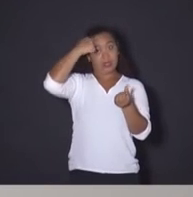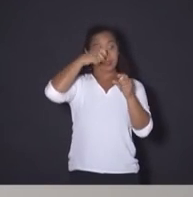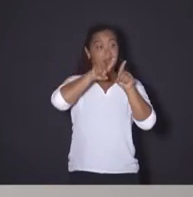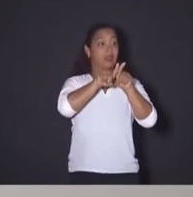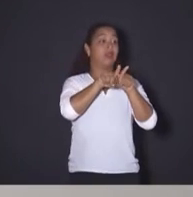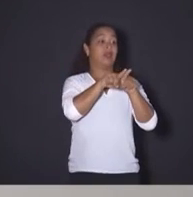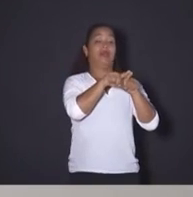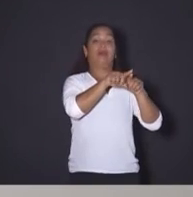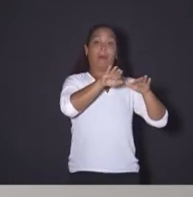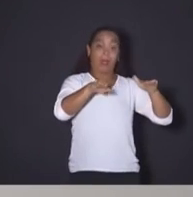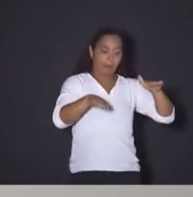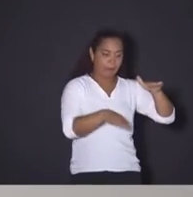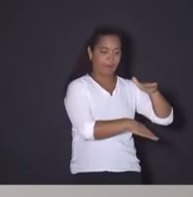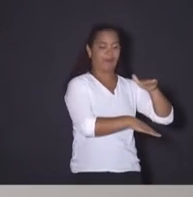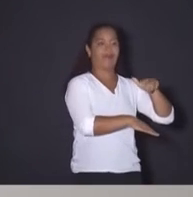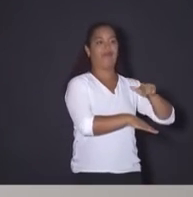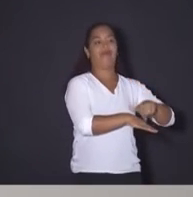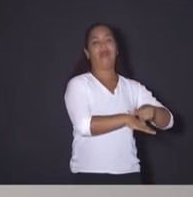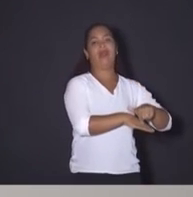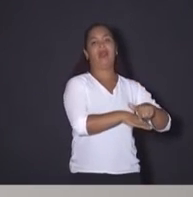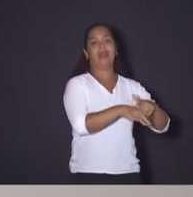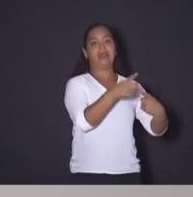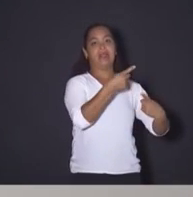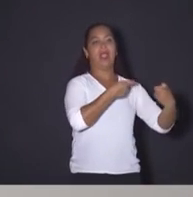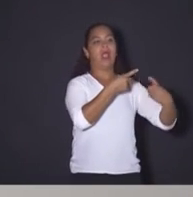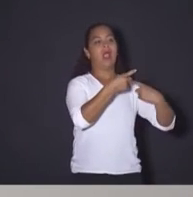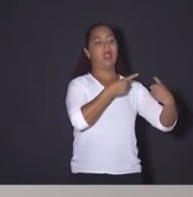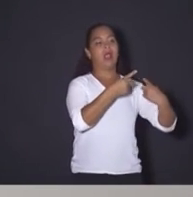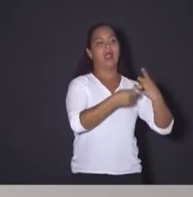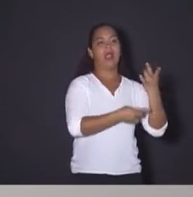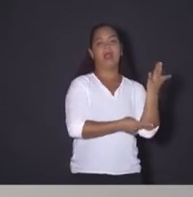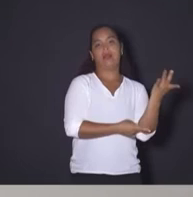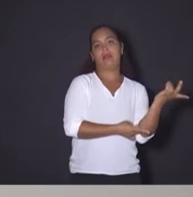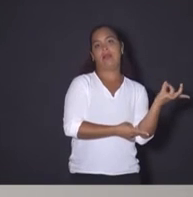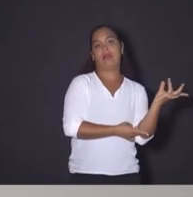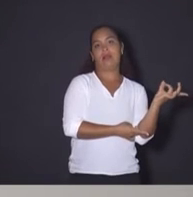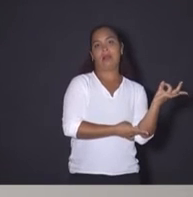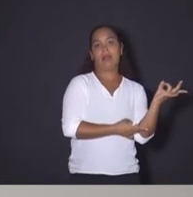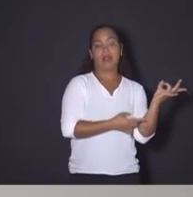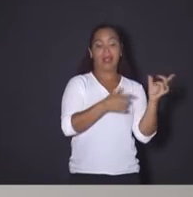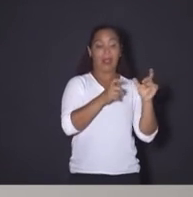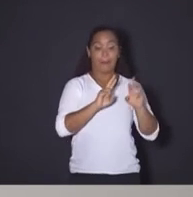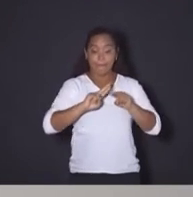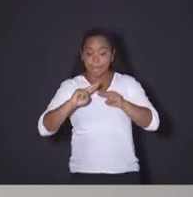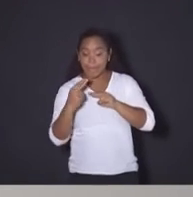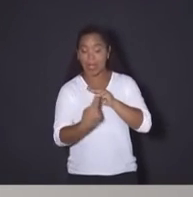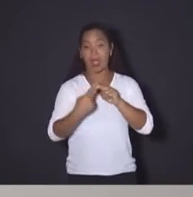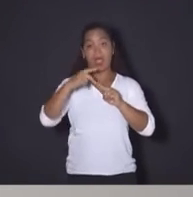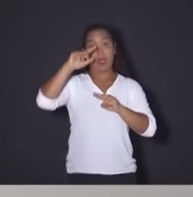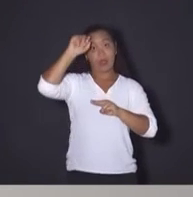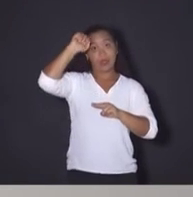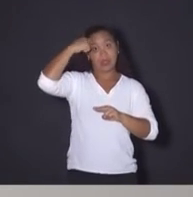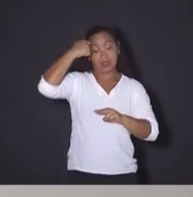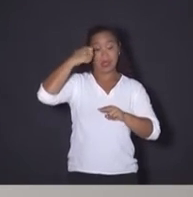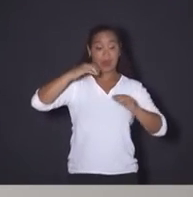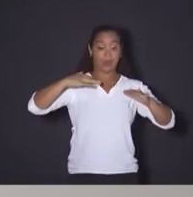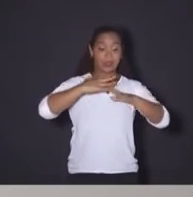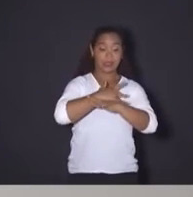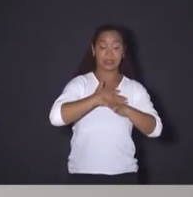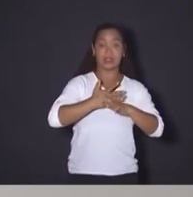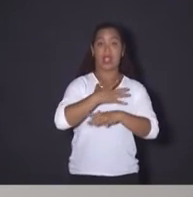drogas nós mulheres negras em cada bairro negro de cidades como salvador recife